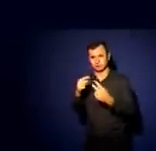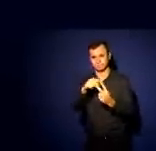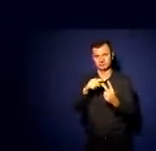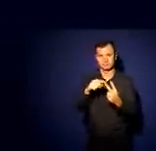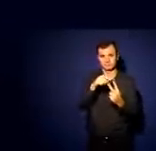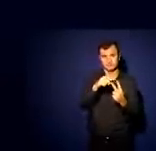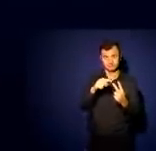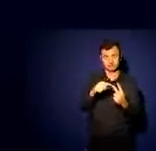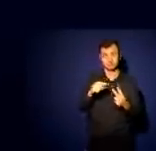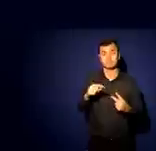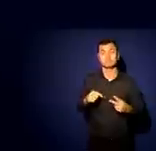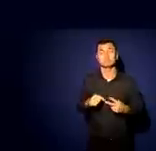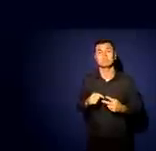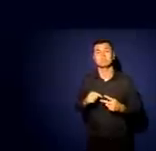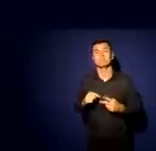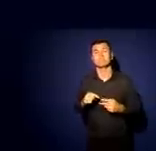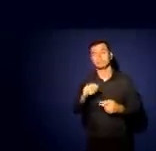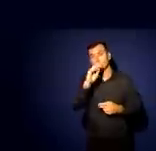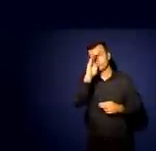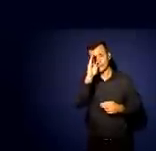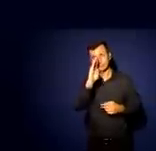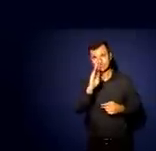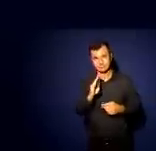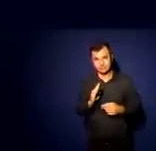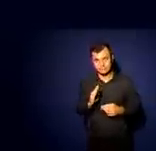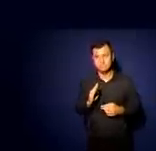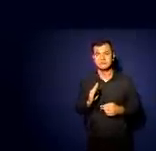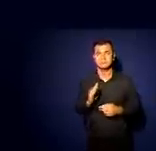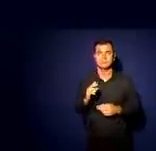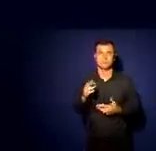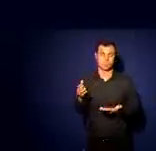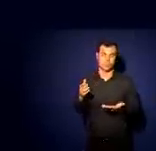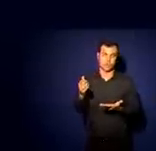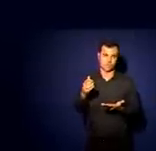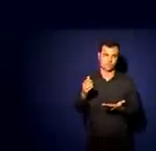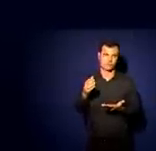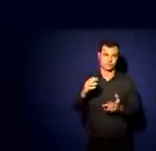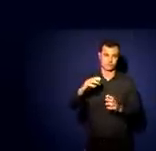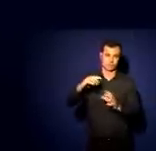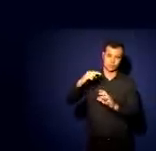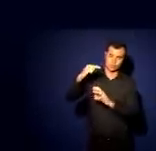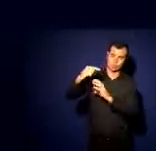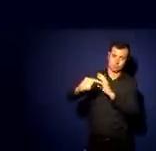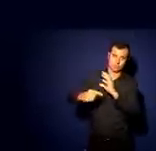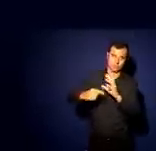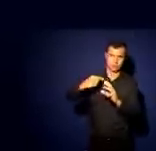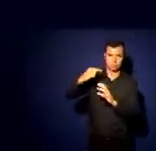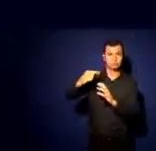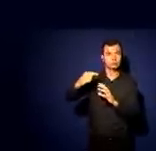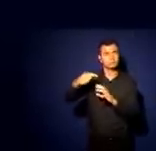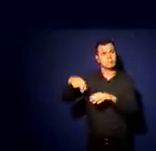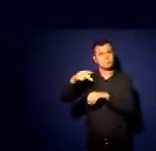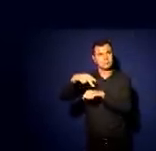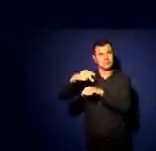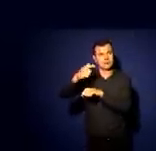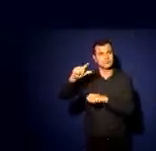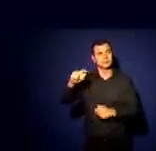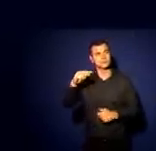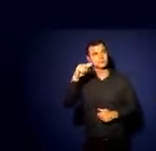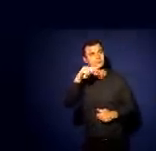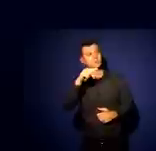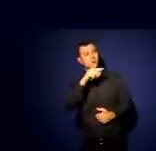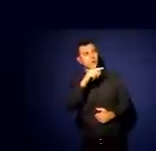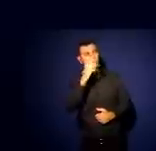isso que é o Brasil tá no cenário Global parecendo mais atraente do que talvez ele